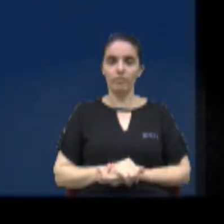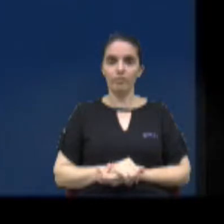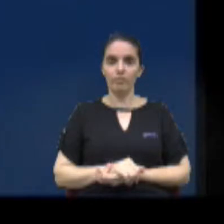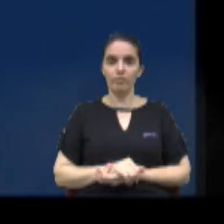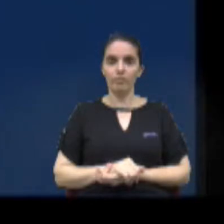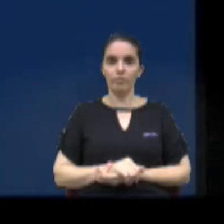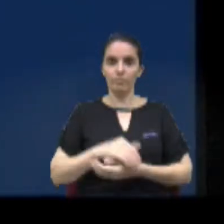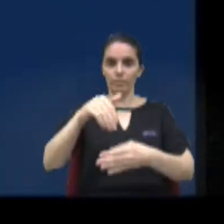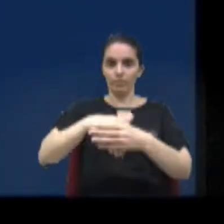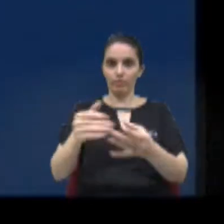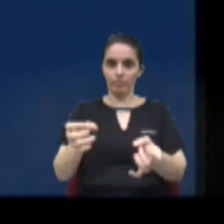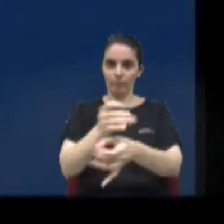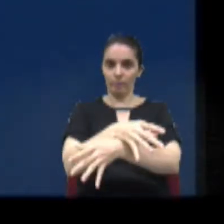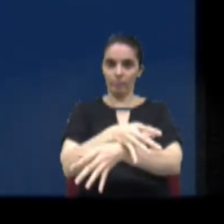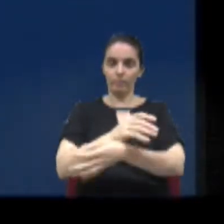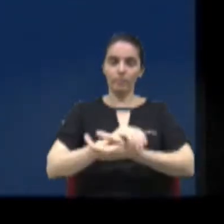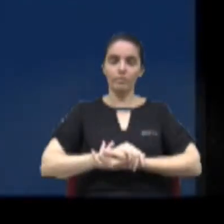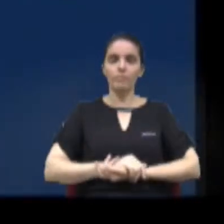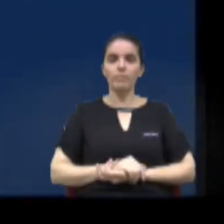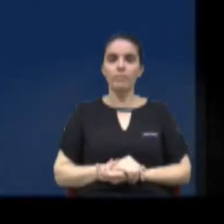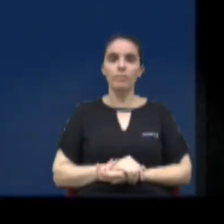Está encerrada a votação.